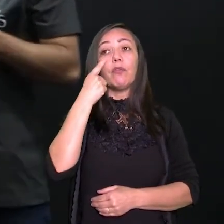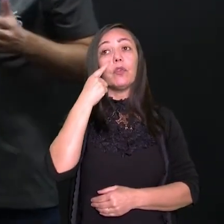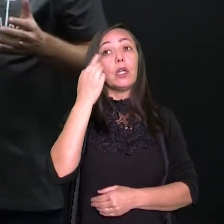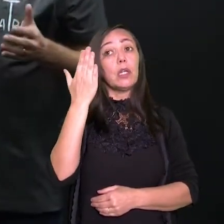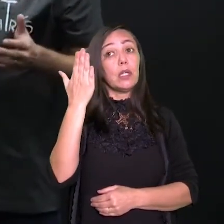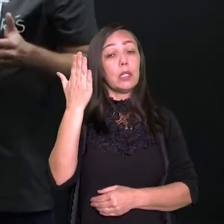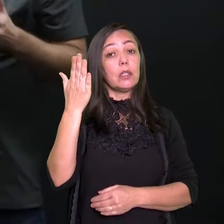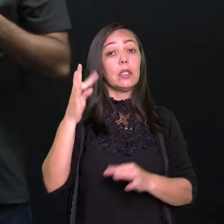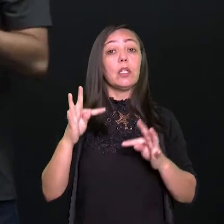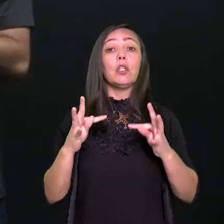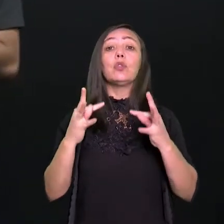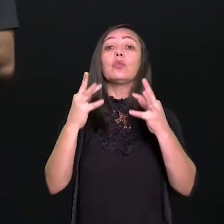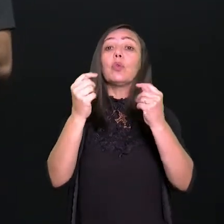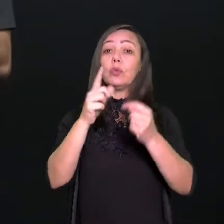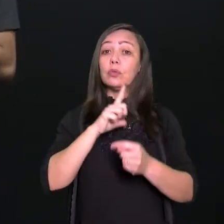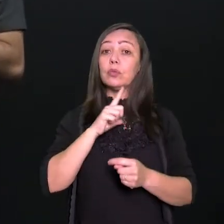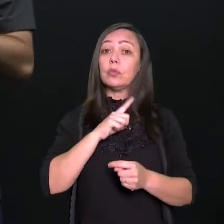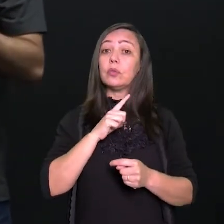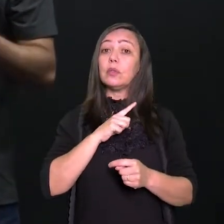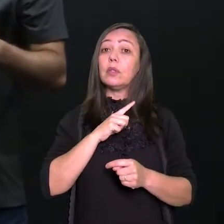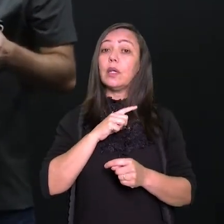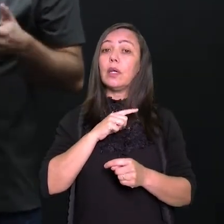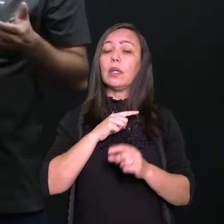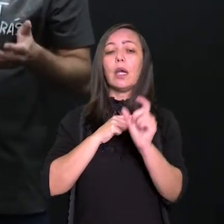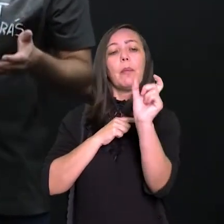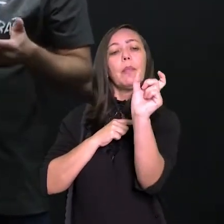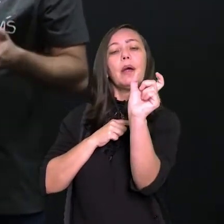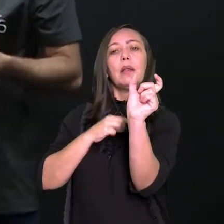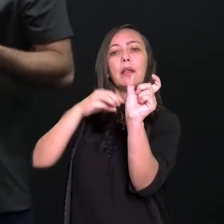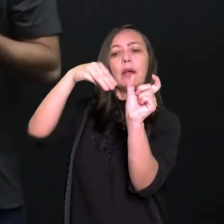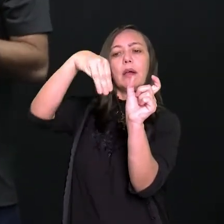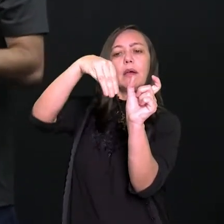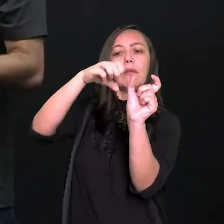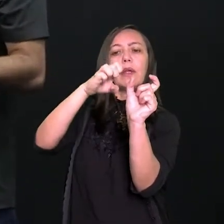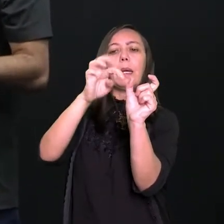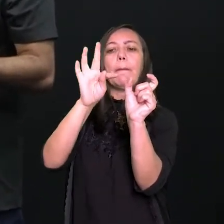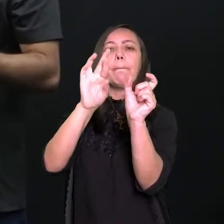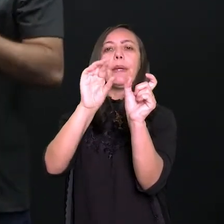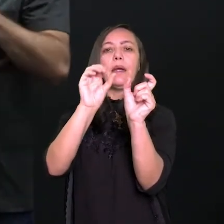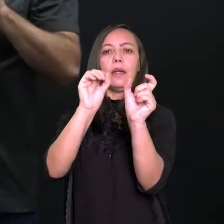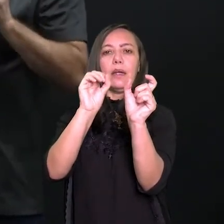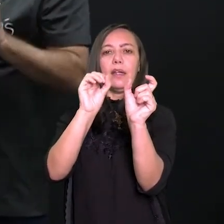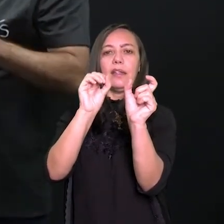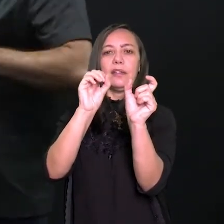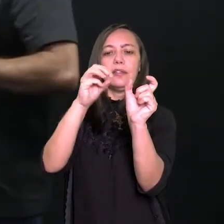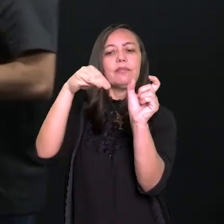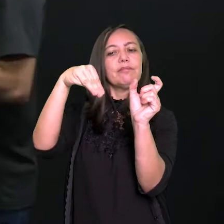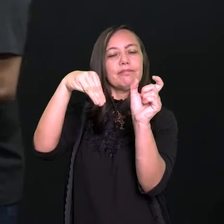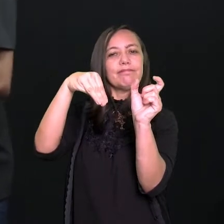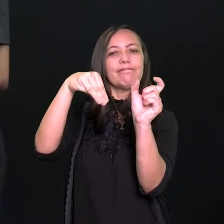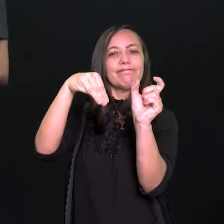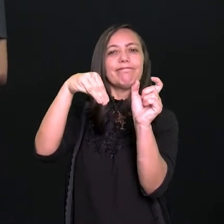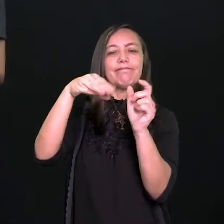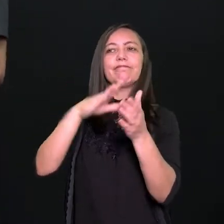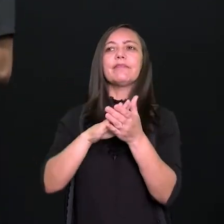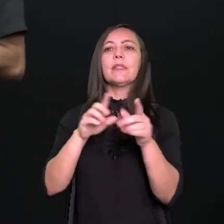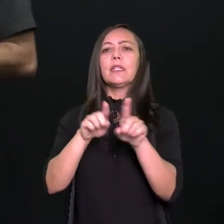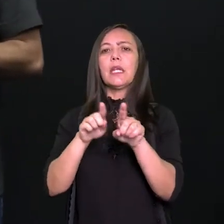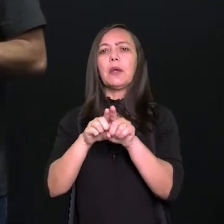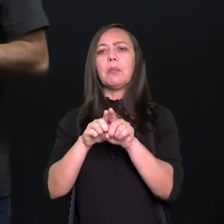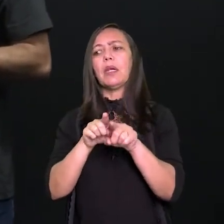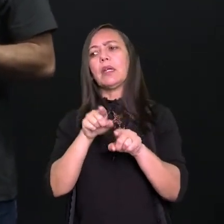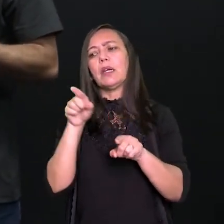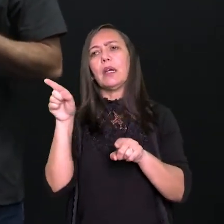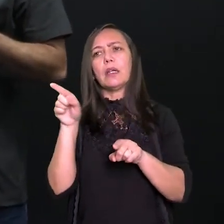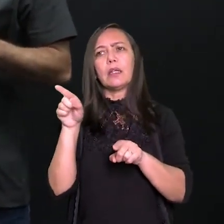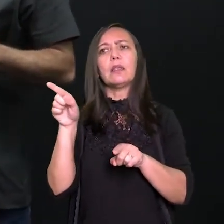que todos eles utilizam a palavra metro também na sua composição. E a mesma ideia funciona